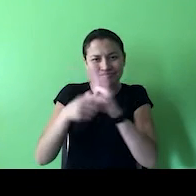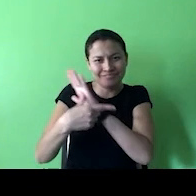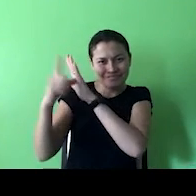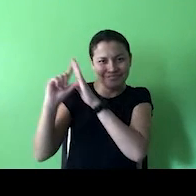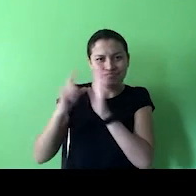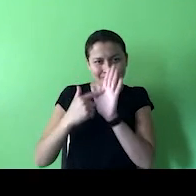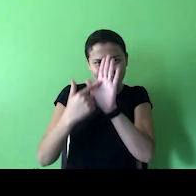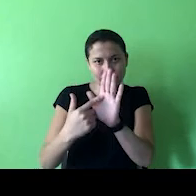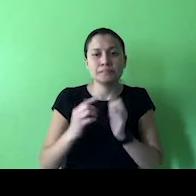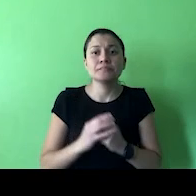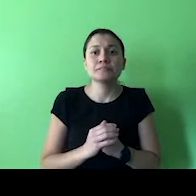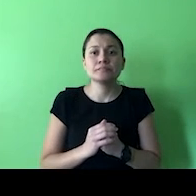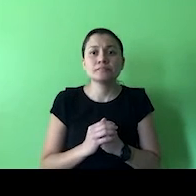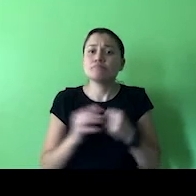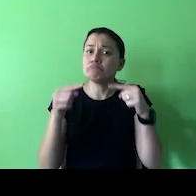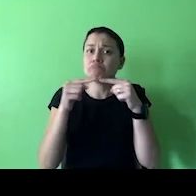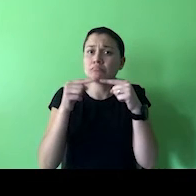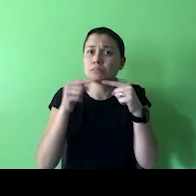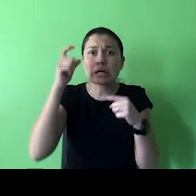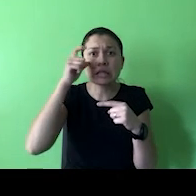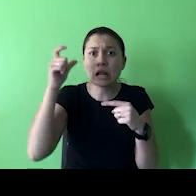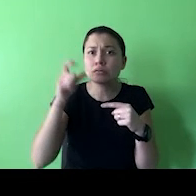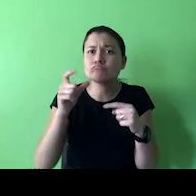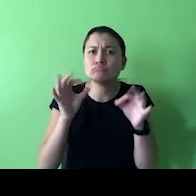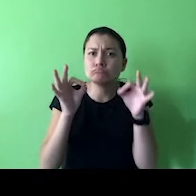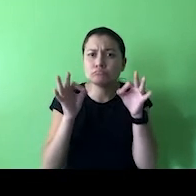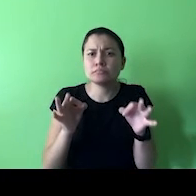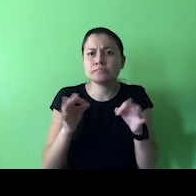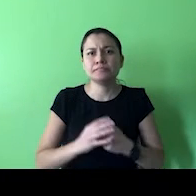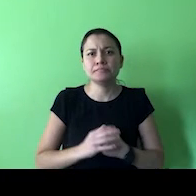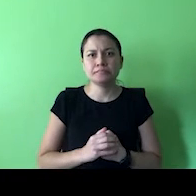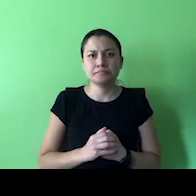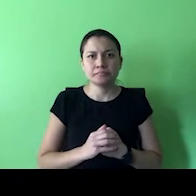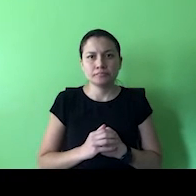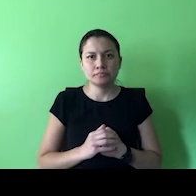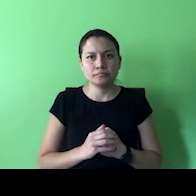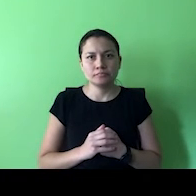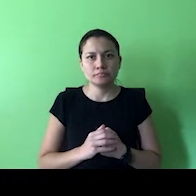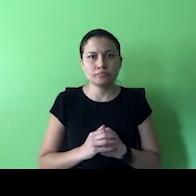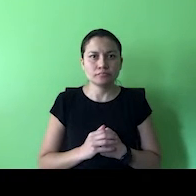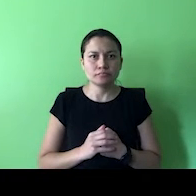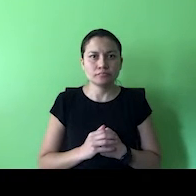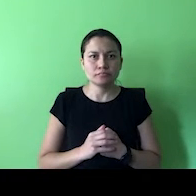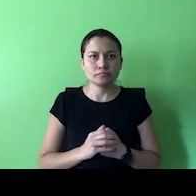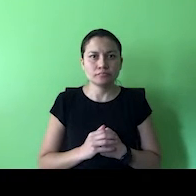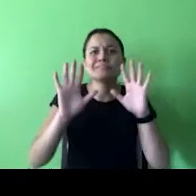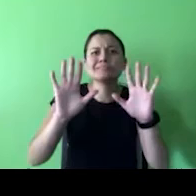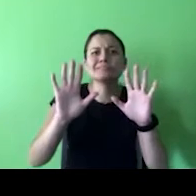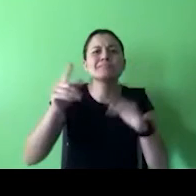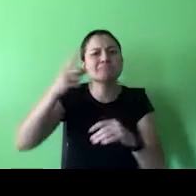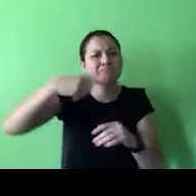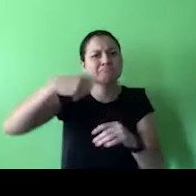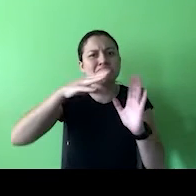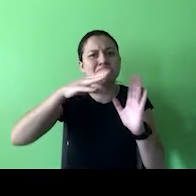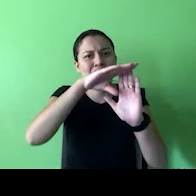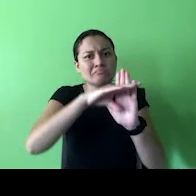Então isso foi muito, muito interessante, deu muito certo. Tá, tudo definido, mas a gente ainda não tá pronto.